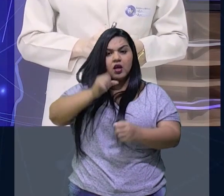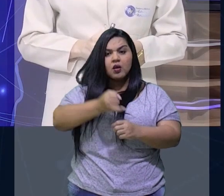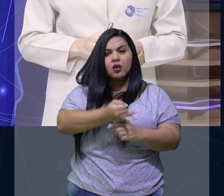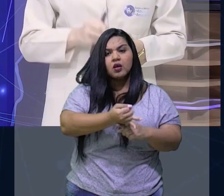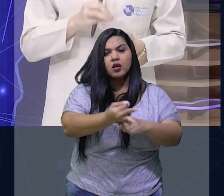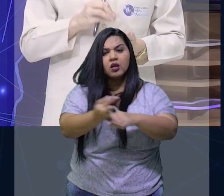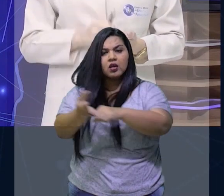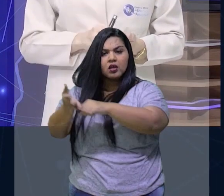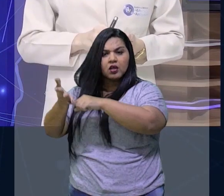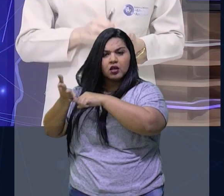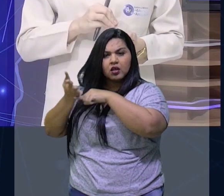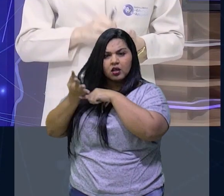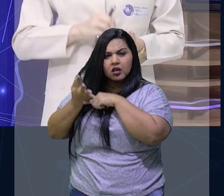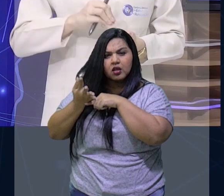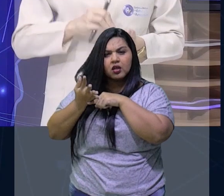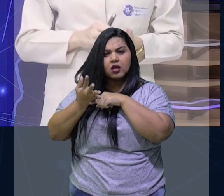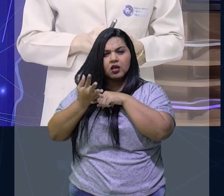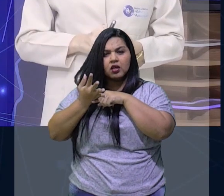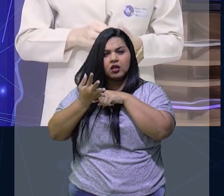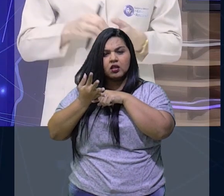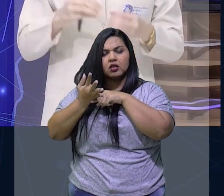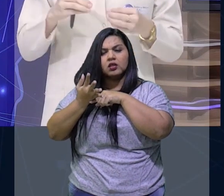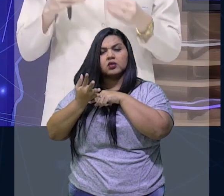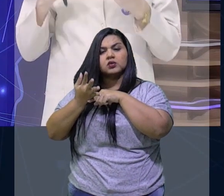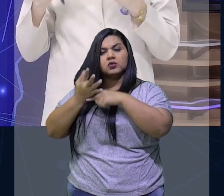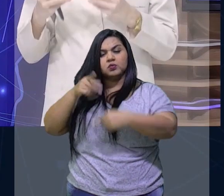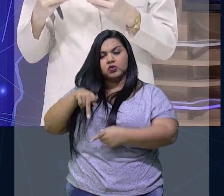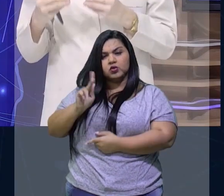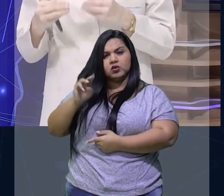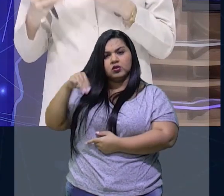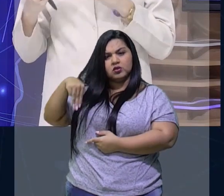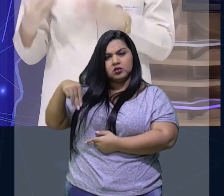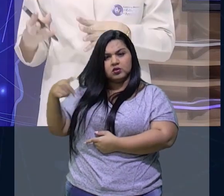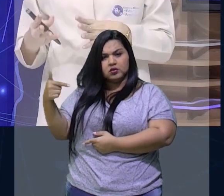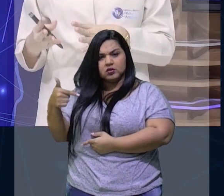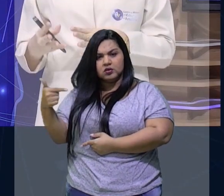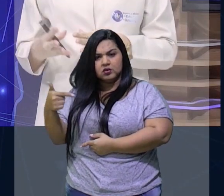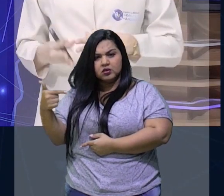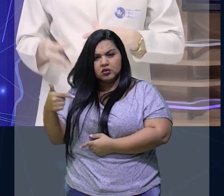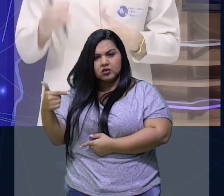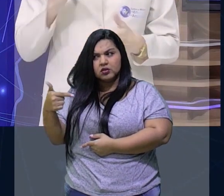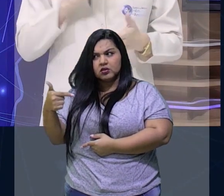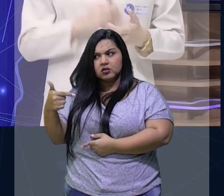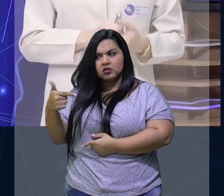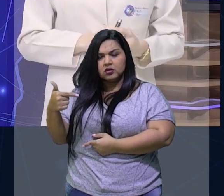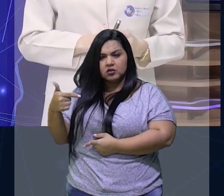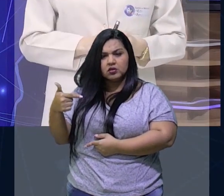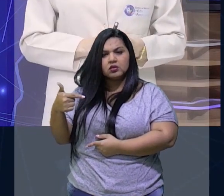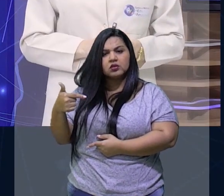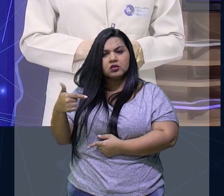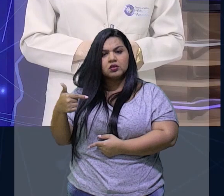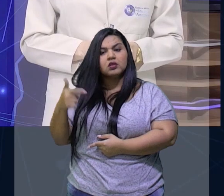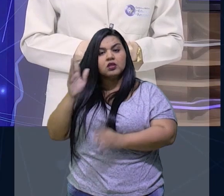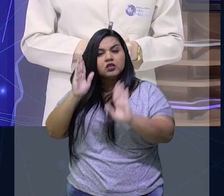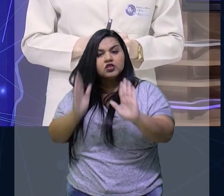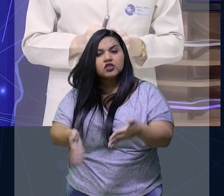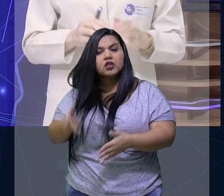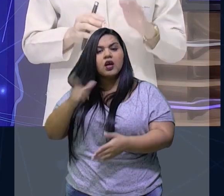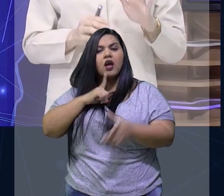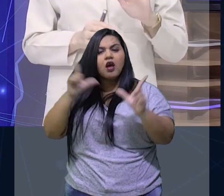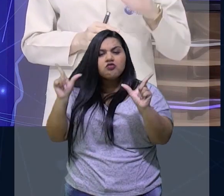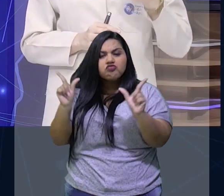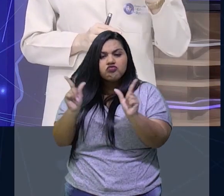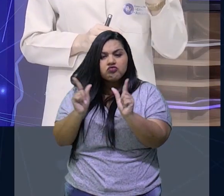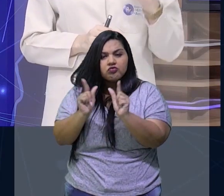de população aí por quilômetro quadrado, né? A quantidade de habitantes por quilômetro quadrado, ela já é bem menor.